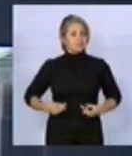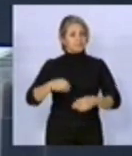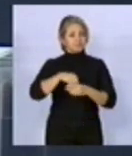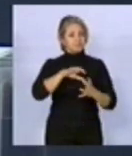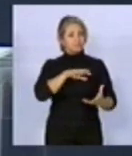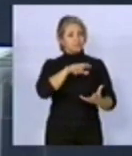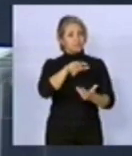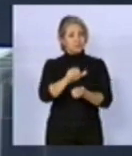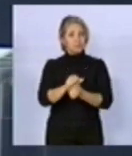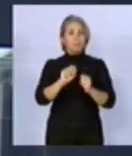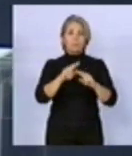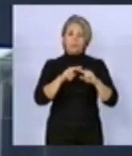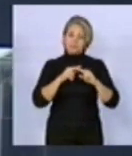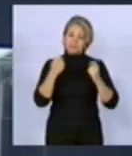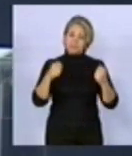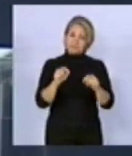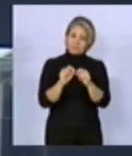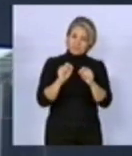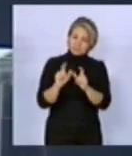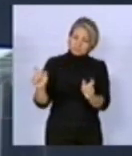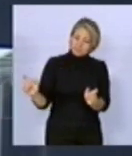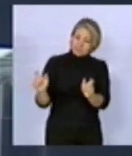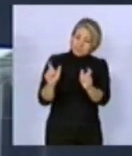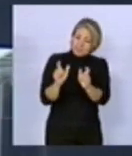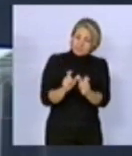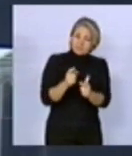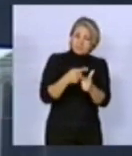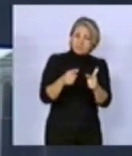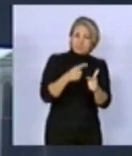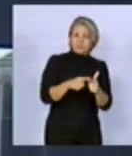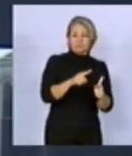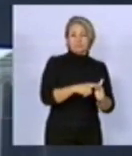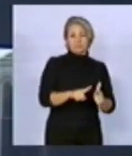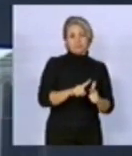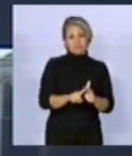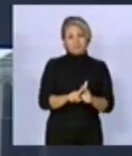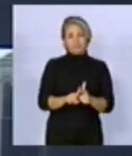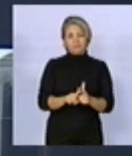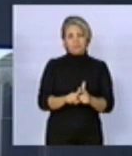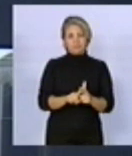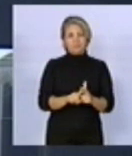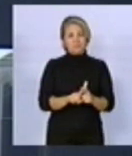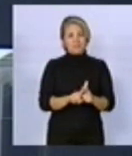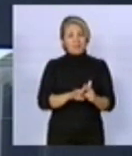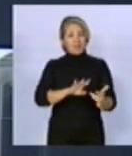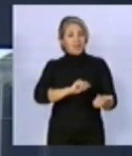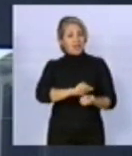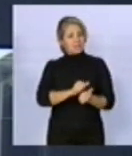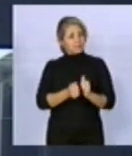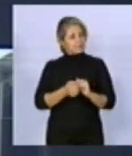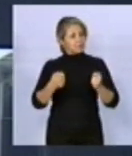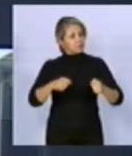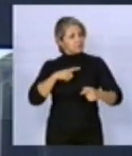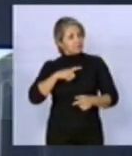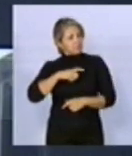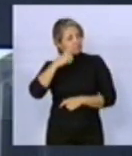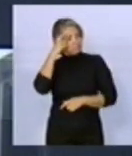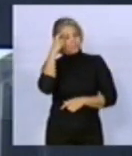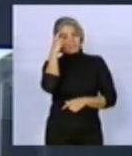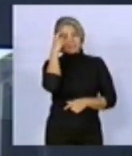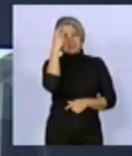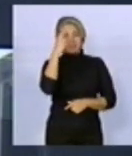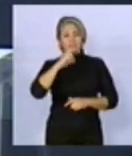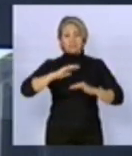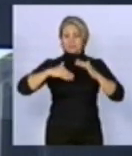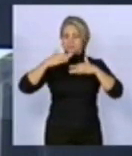temos que agir no sentido de reduzir esses níveis esta adaptação precisa ser inteligente e